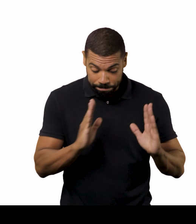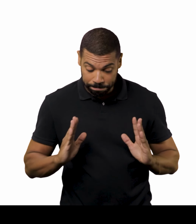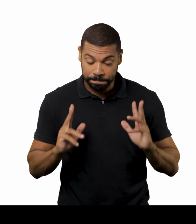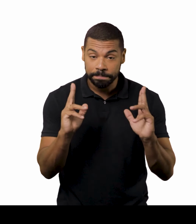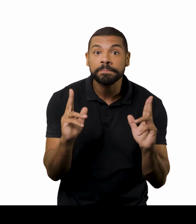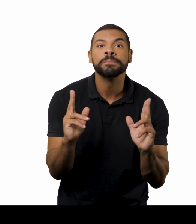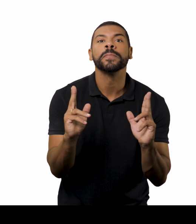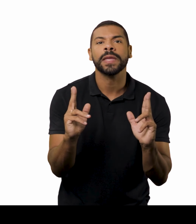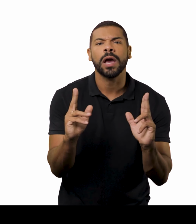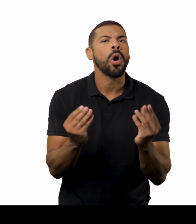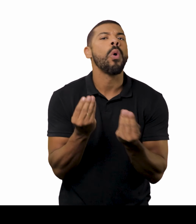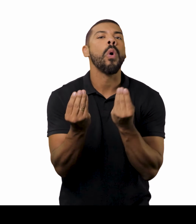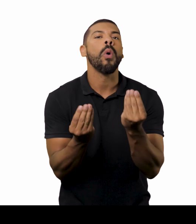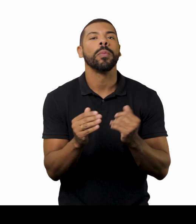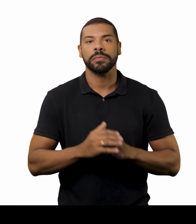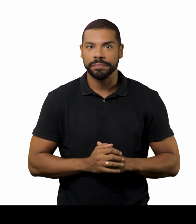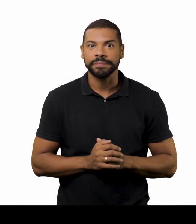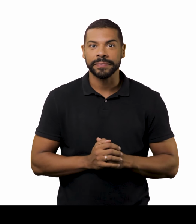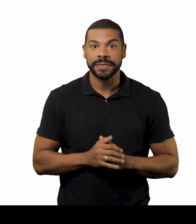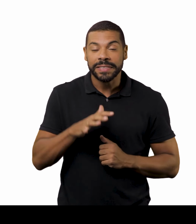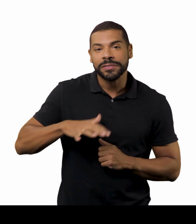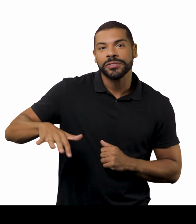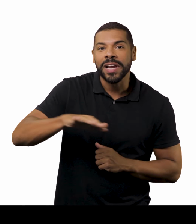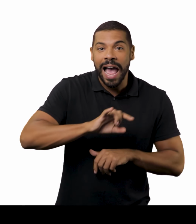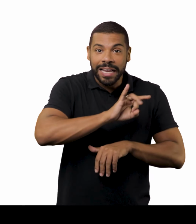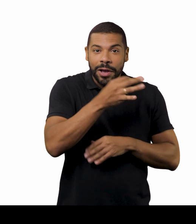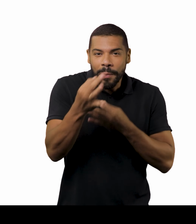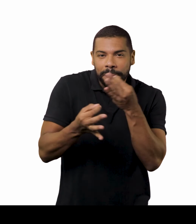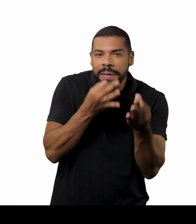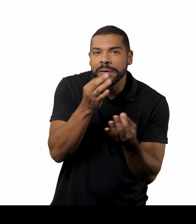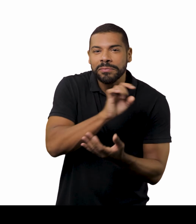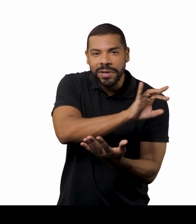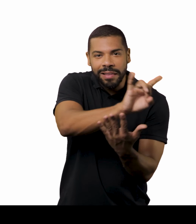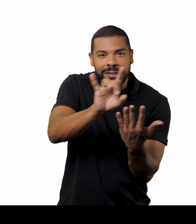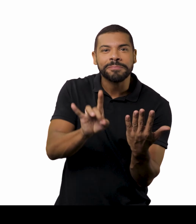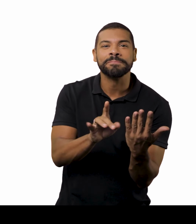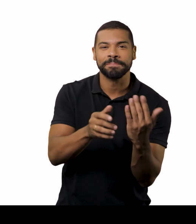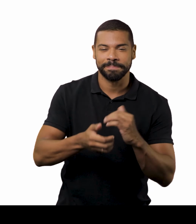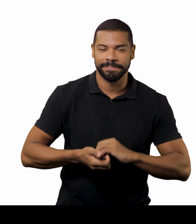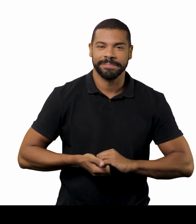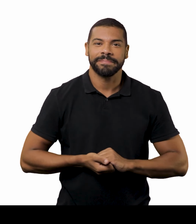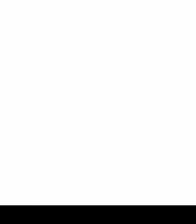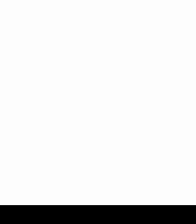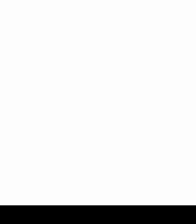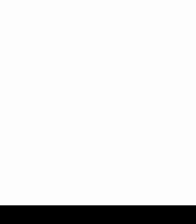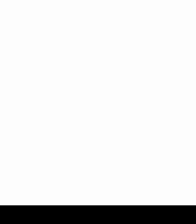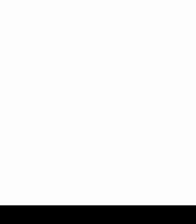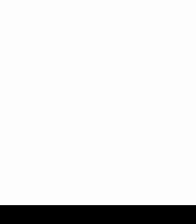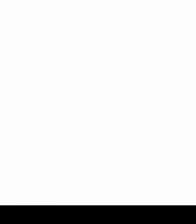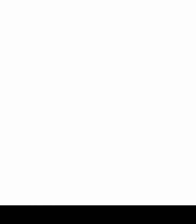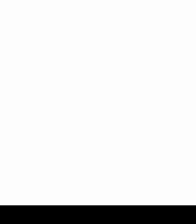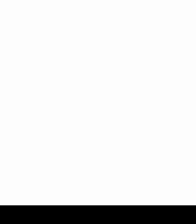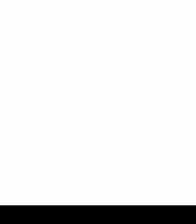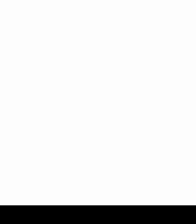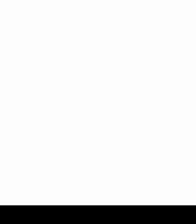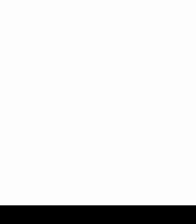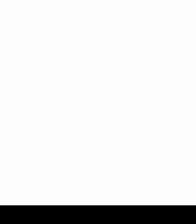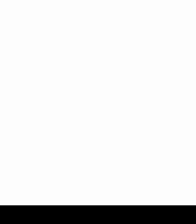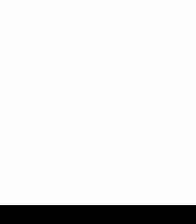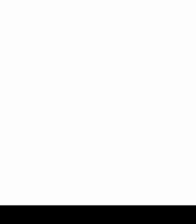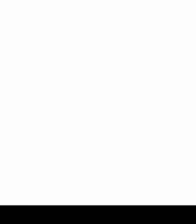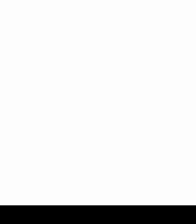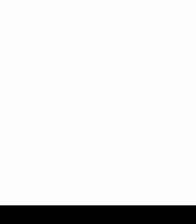algumas duplas. O mesmo momento interpretado de acordo com o repertório de cada um.